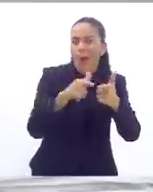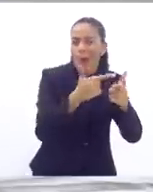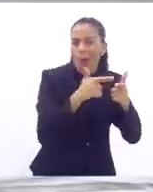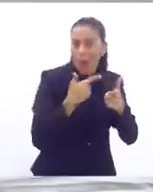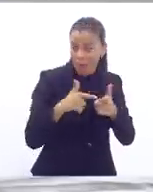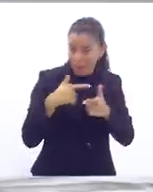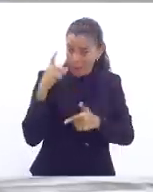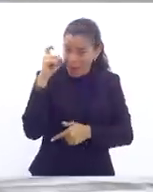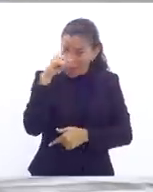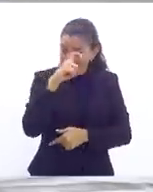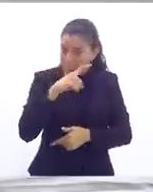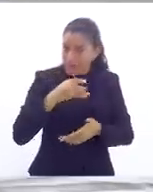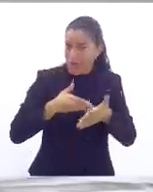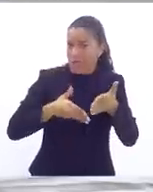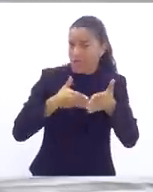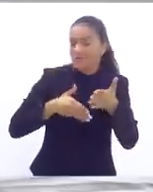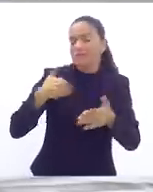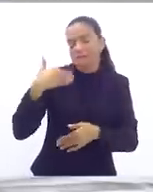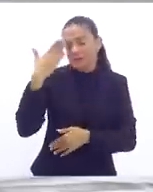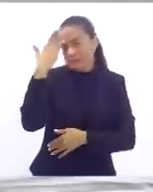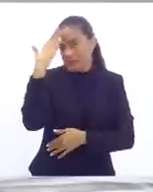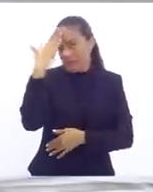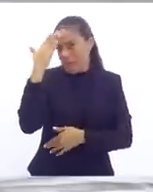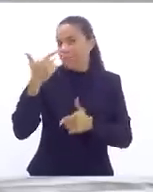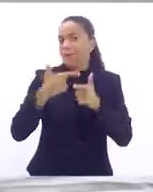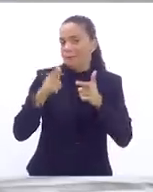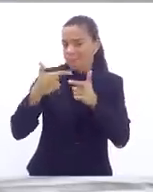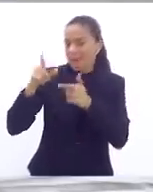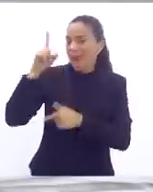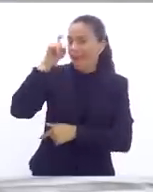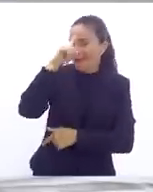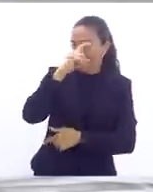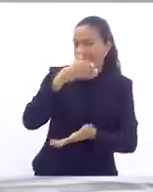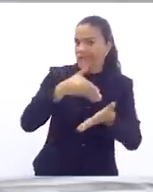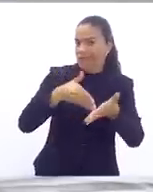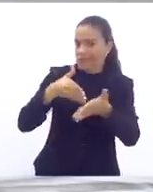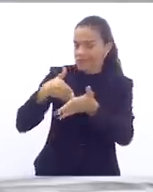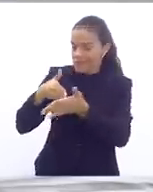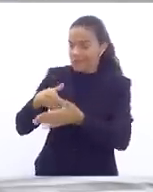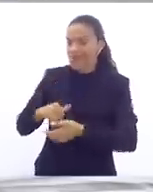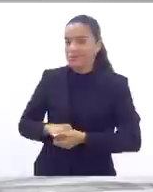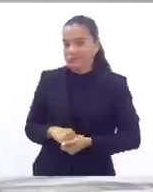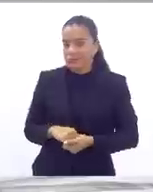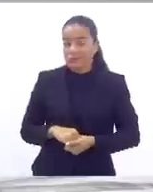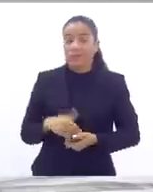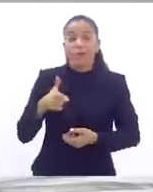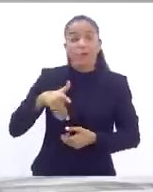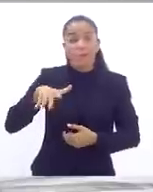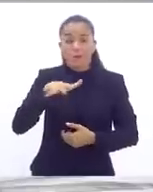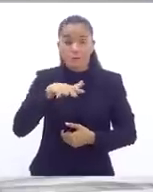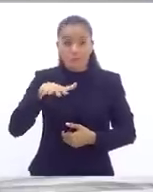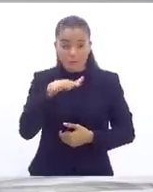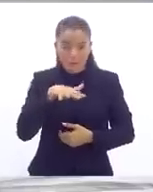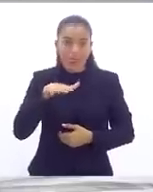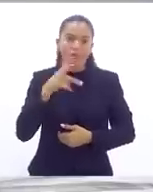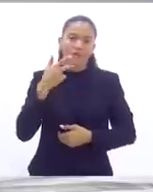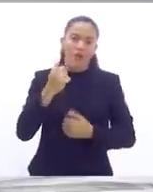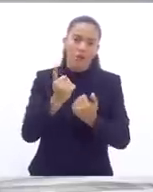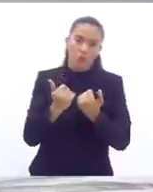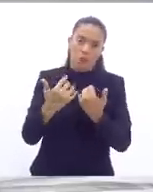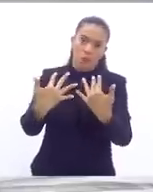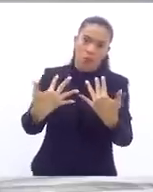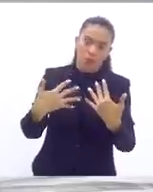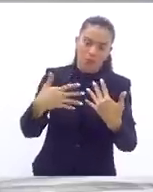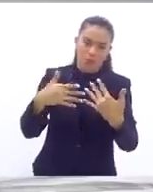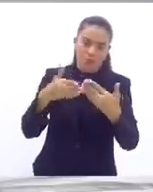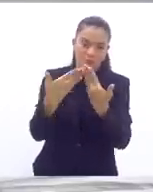problema é difícil também sabemos que o problema é difícil a questão que a gente coloca na audiência pública